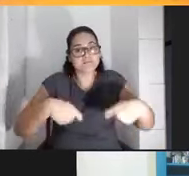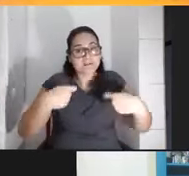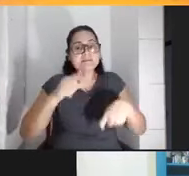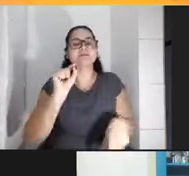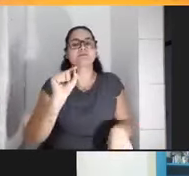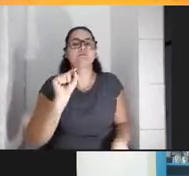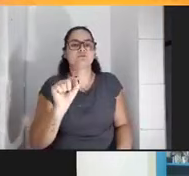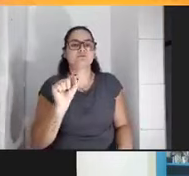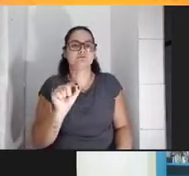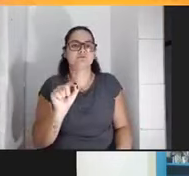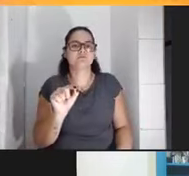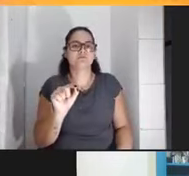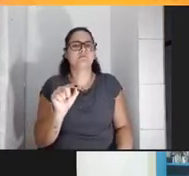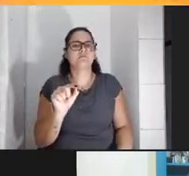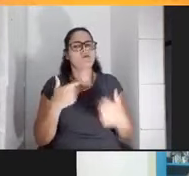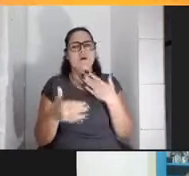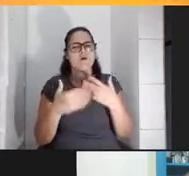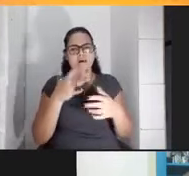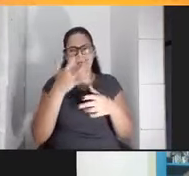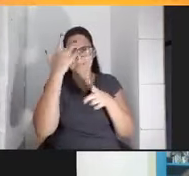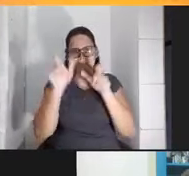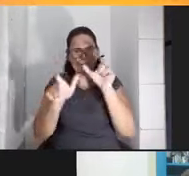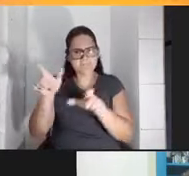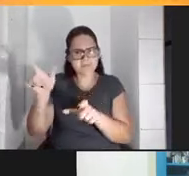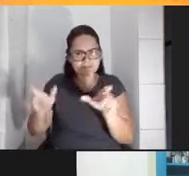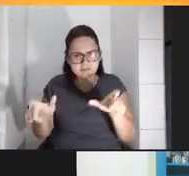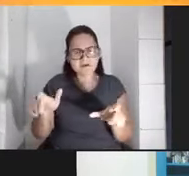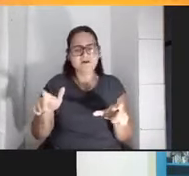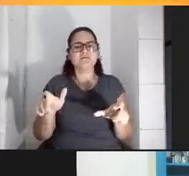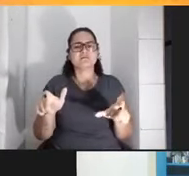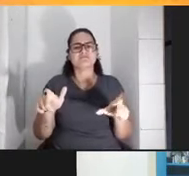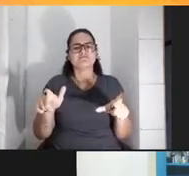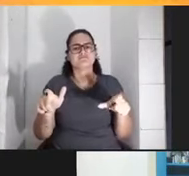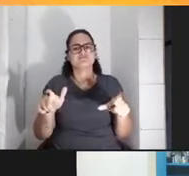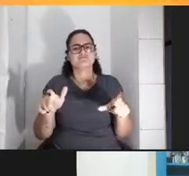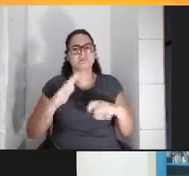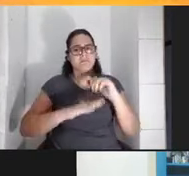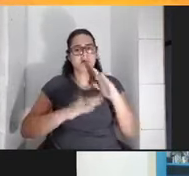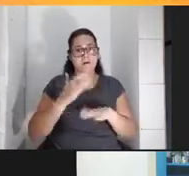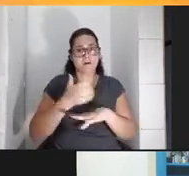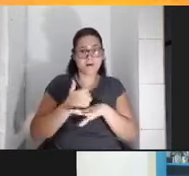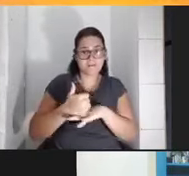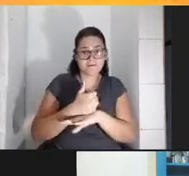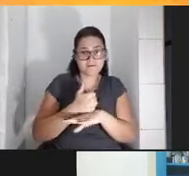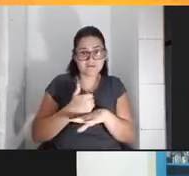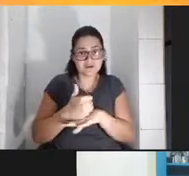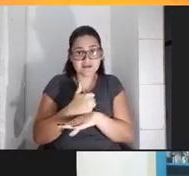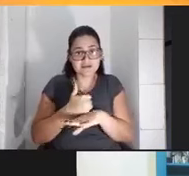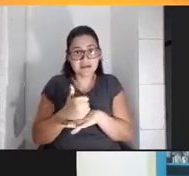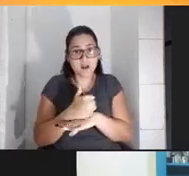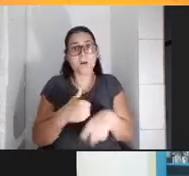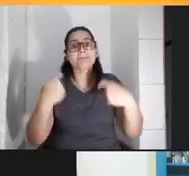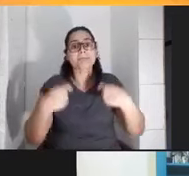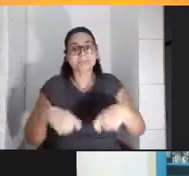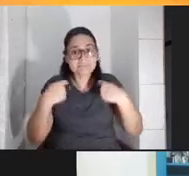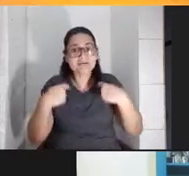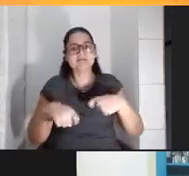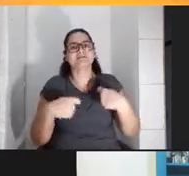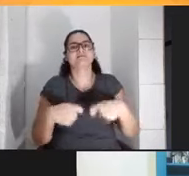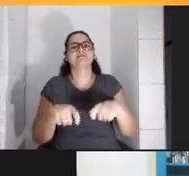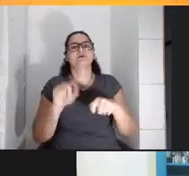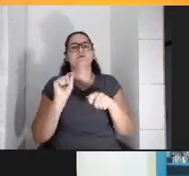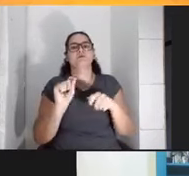que qualquer cidadã seja considerada profissional em qualquer profissão, tem que ter um tripé, que